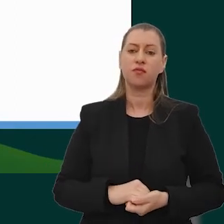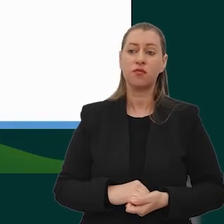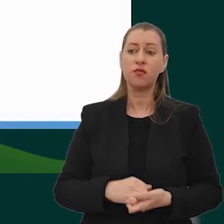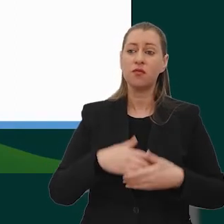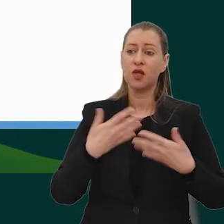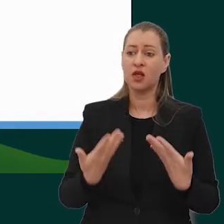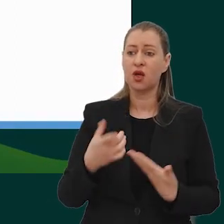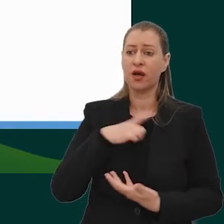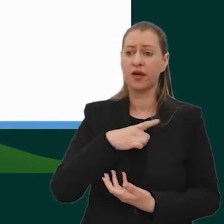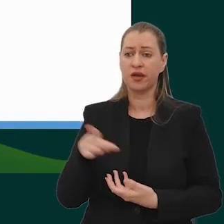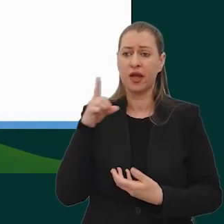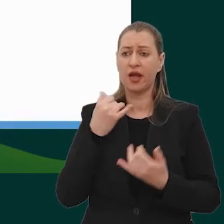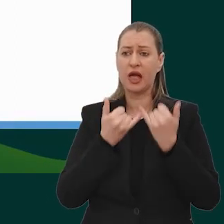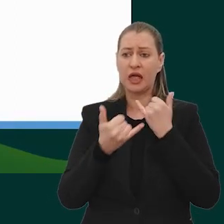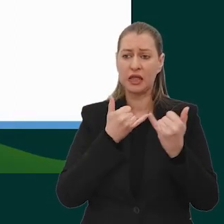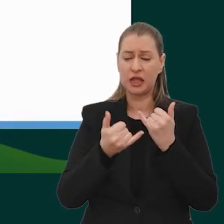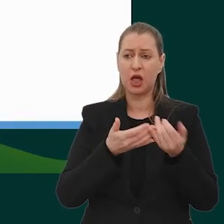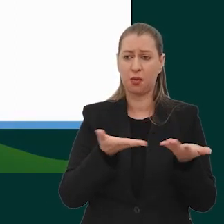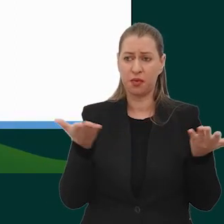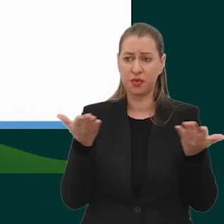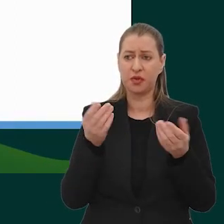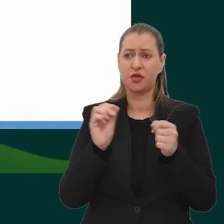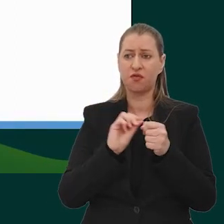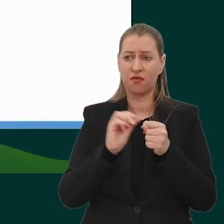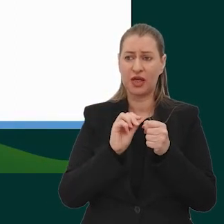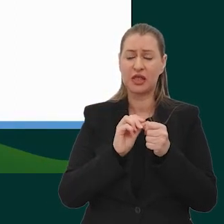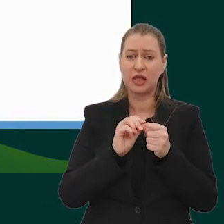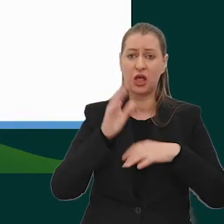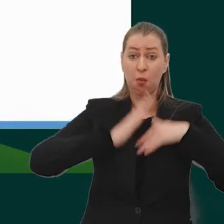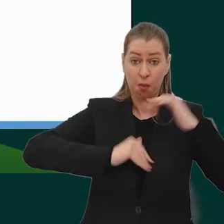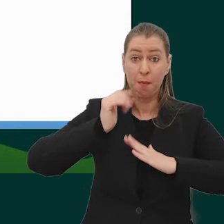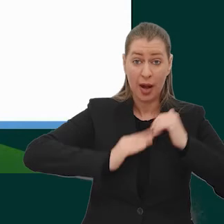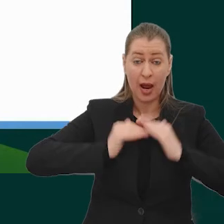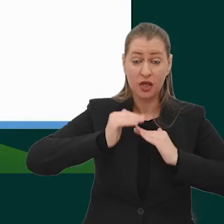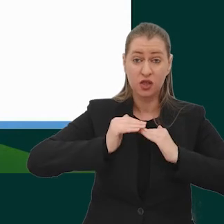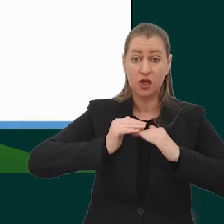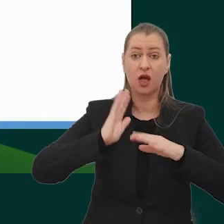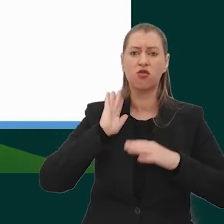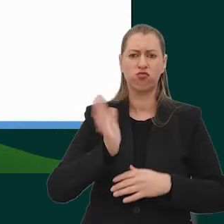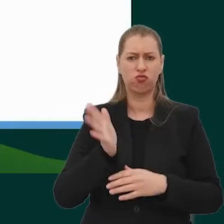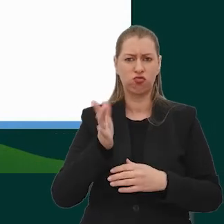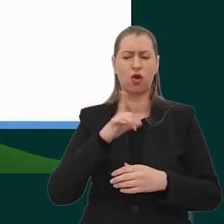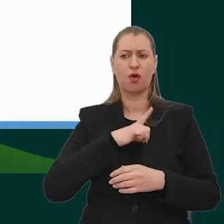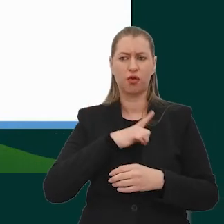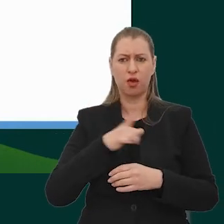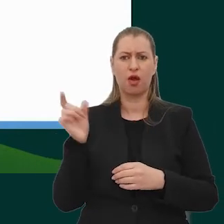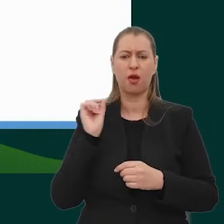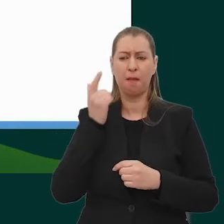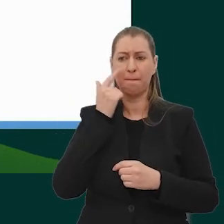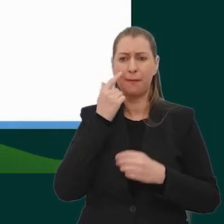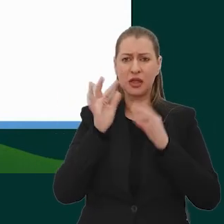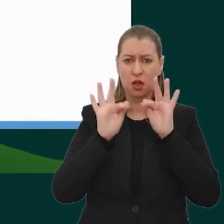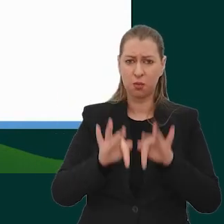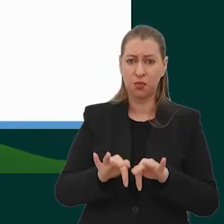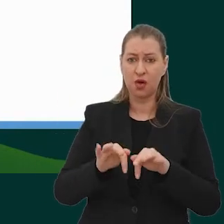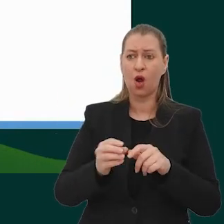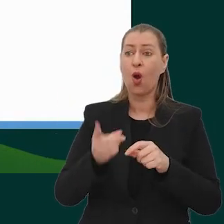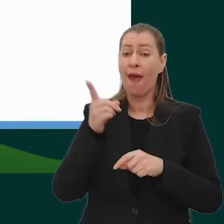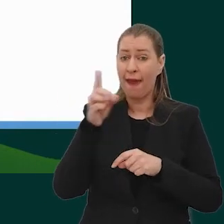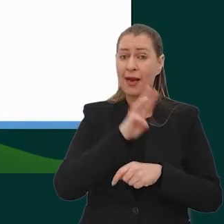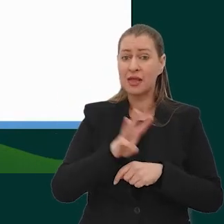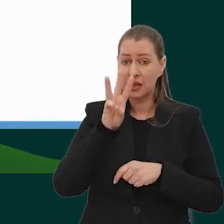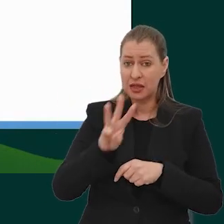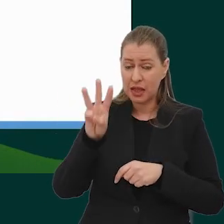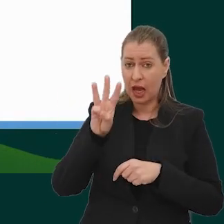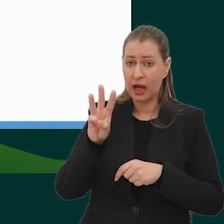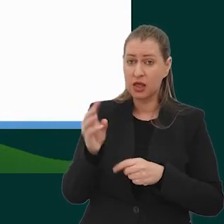e aqui alguns exemplos para vocês fazerem algumas práticas, já indo para o fim. Esses sites,